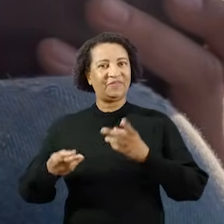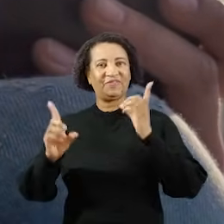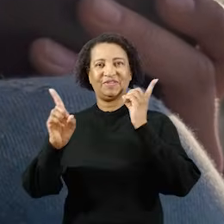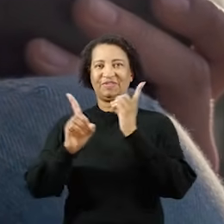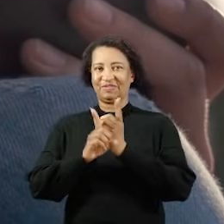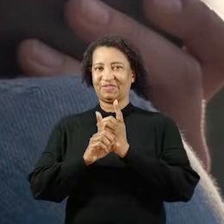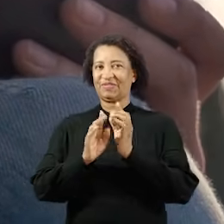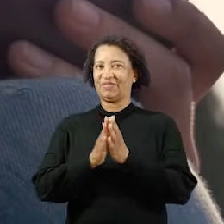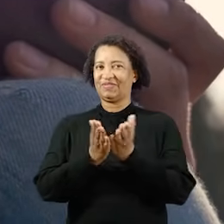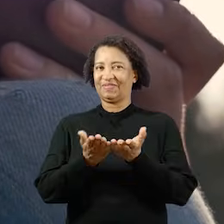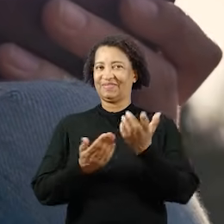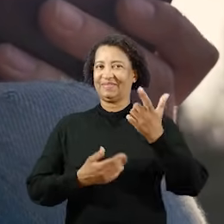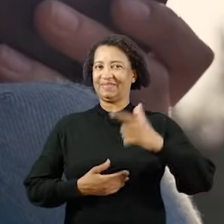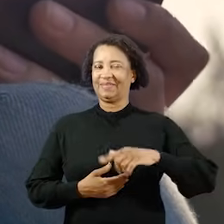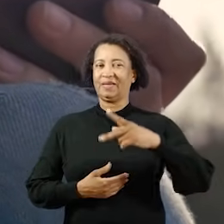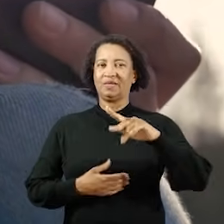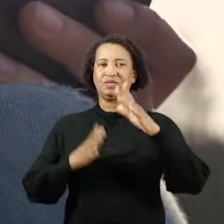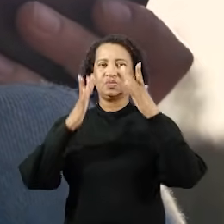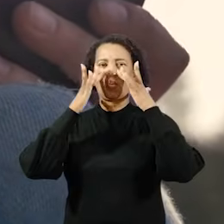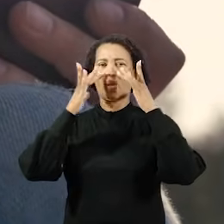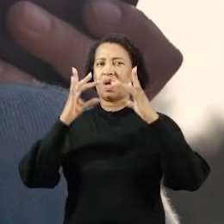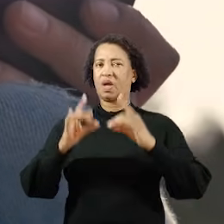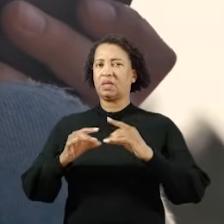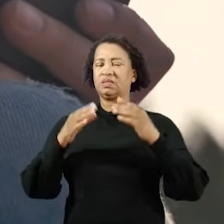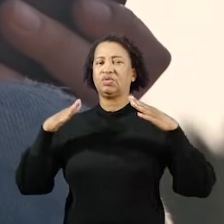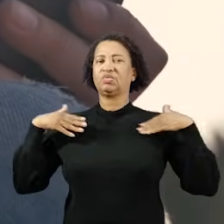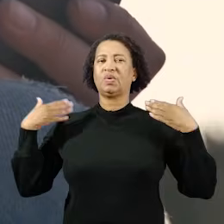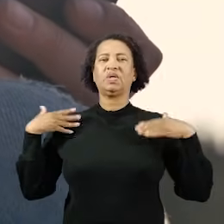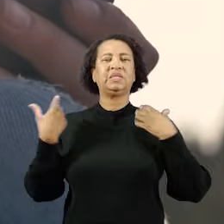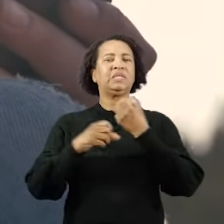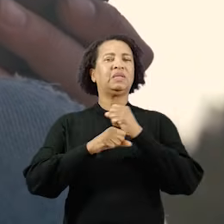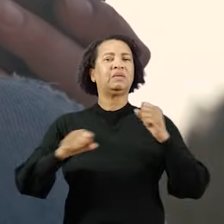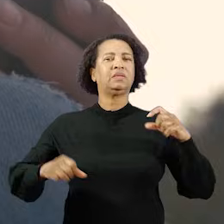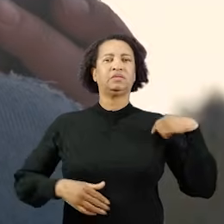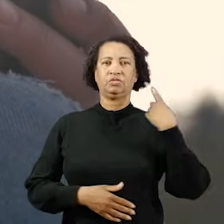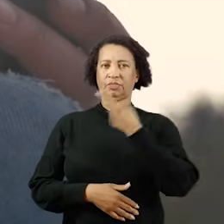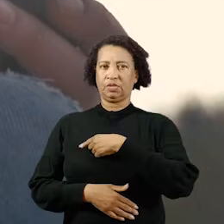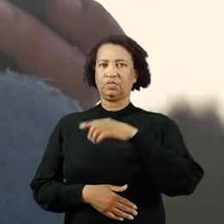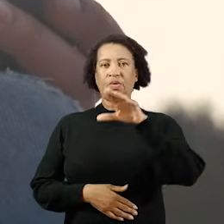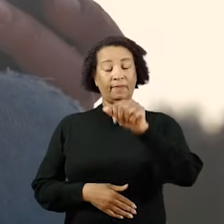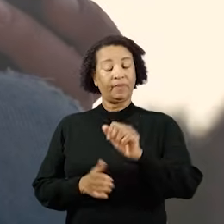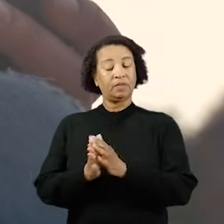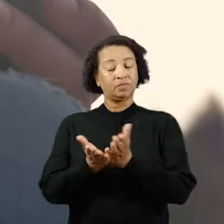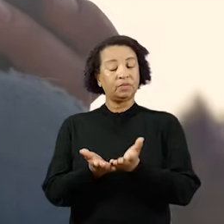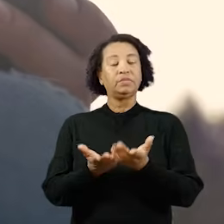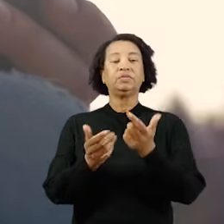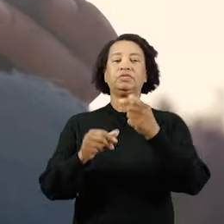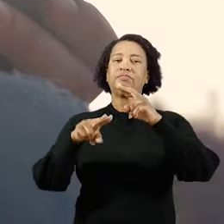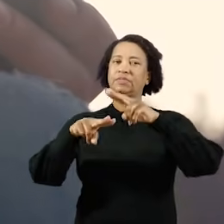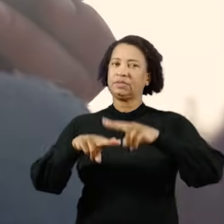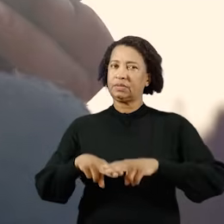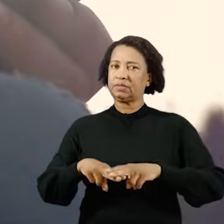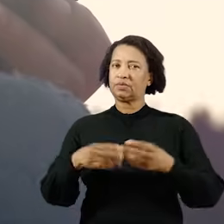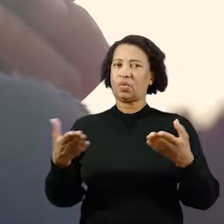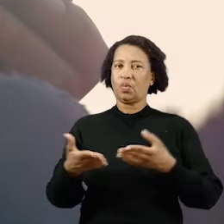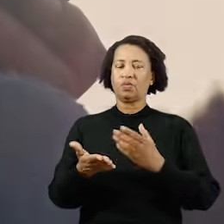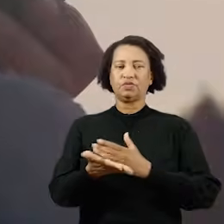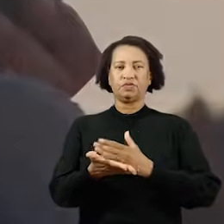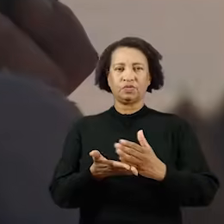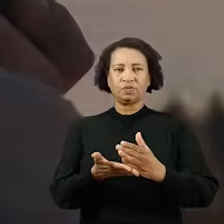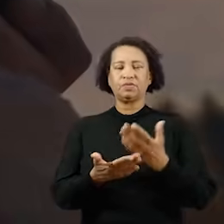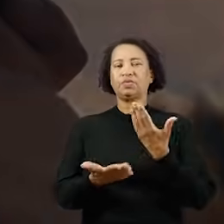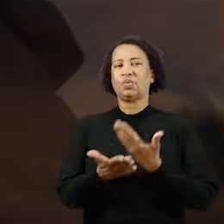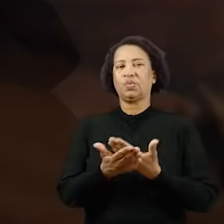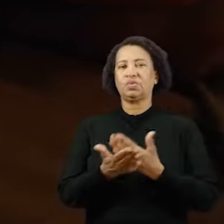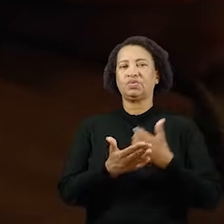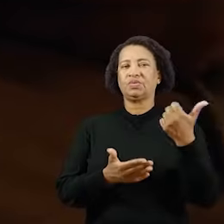Bem-vindo ao Encontro com a Palavra. A sua atenção é uma grande alegria para nós. Pegue sua Bíblia e acomode-se. Hoje